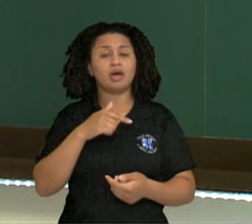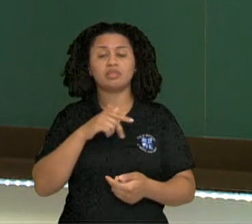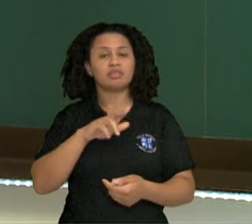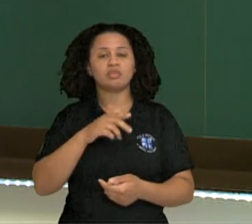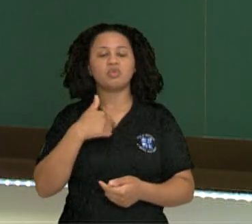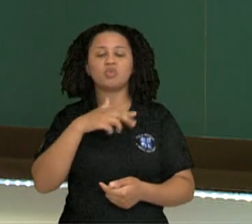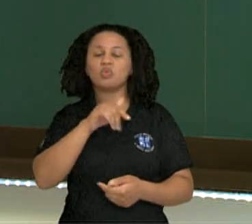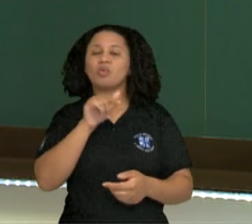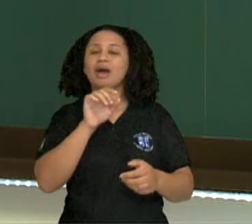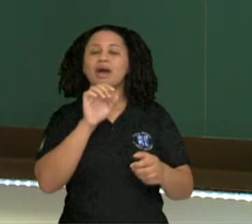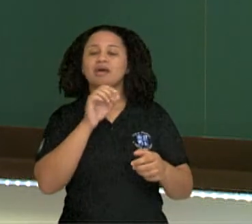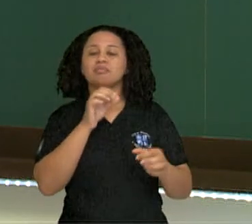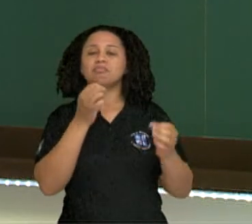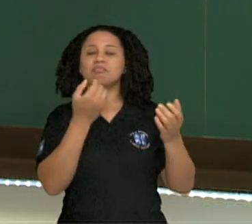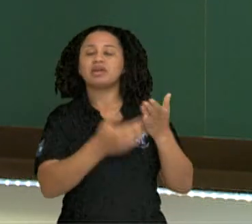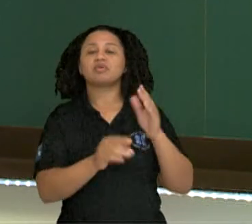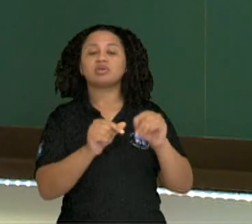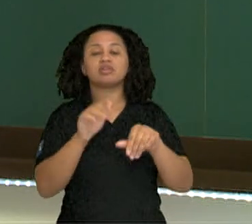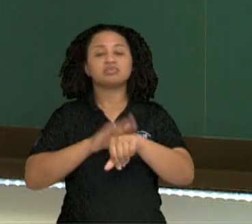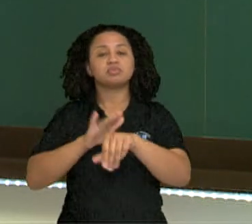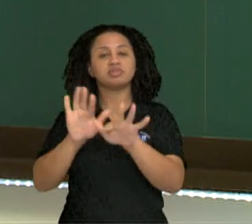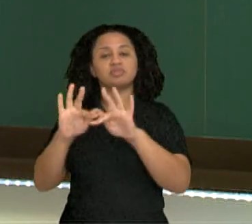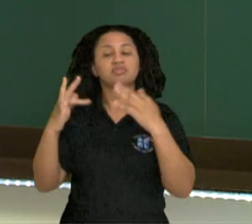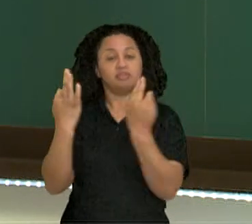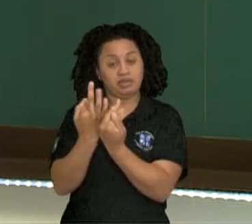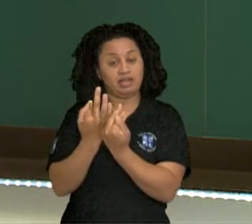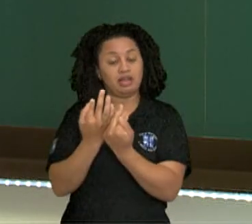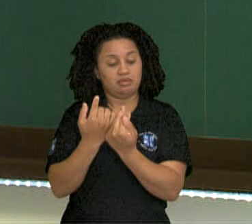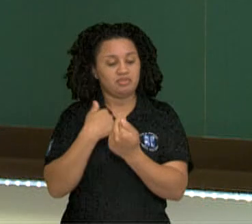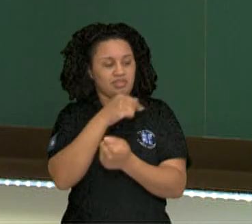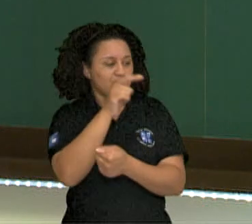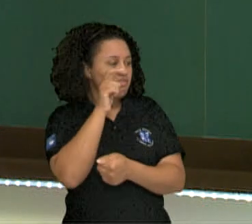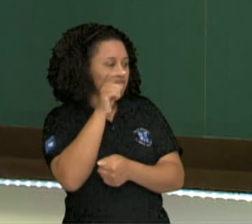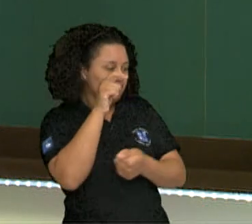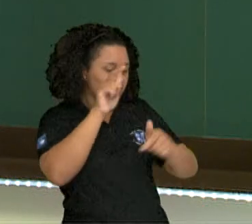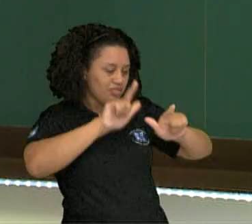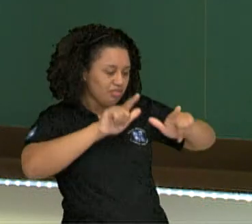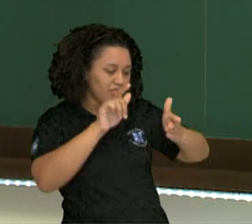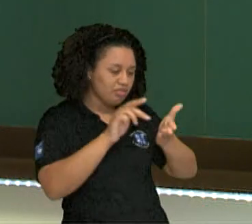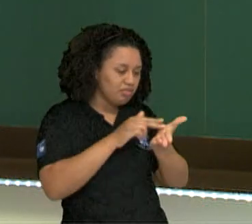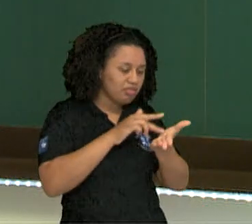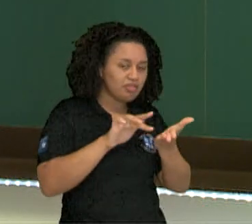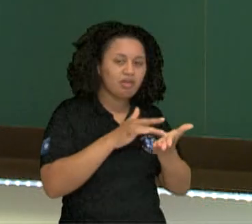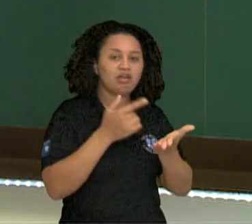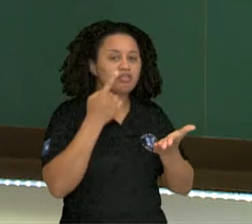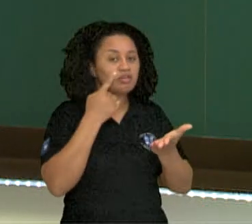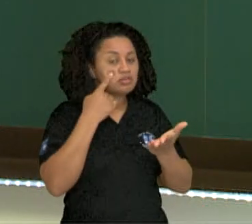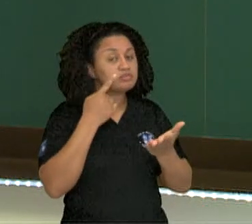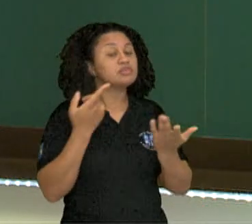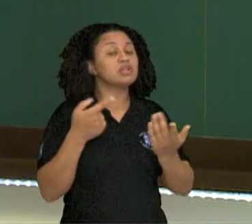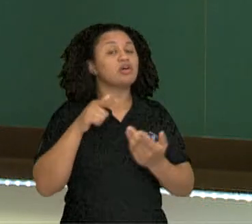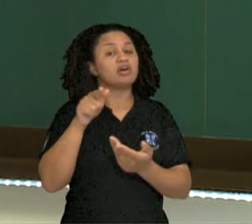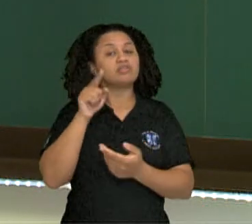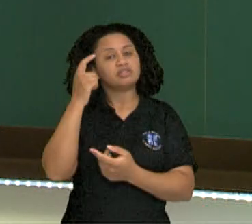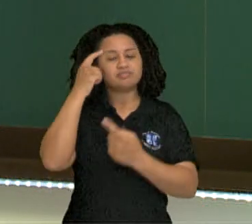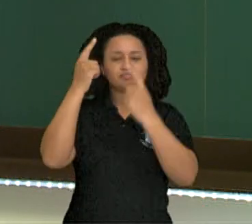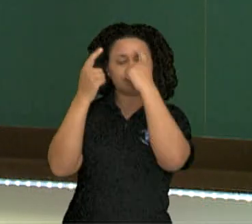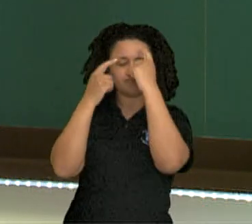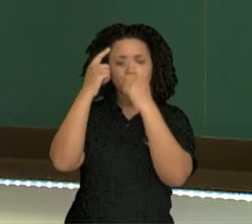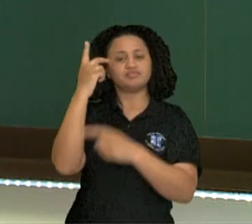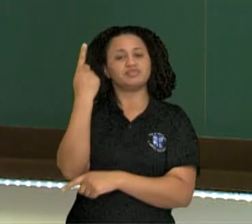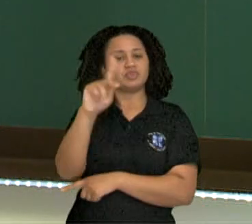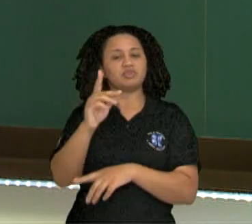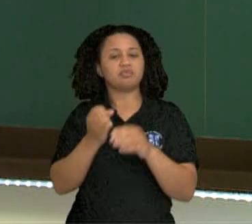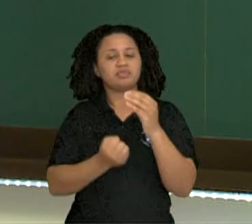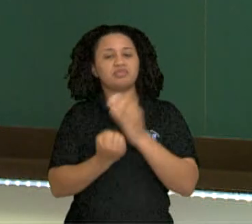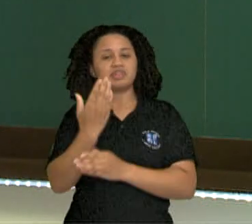faça isso, nunca percas os momentos em família. E aí você vai pensar, vai utilizar aí, vai usar a tua